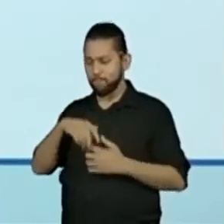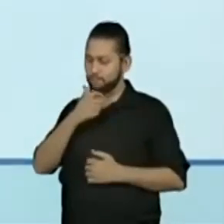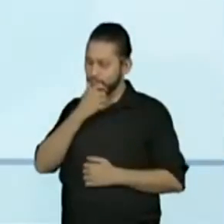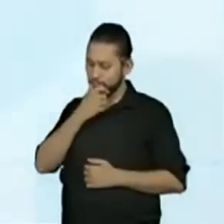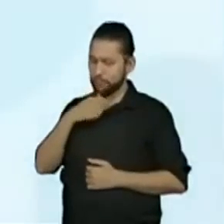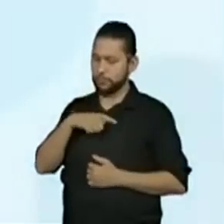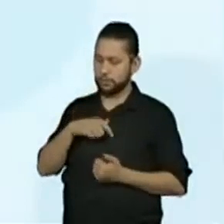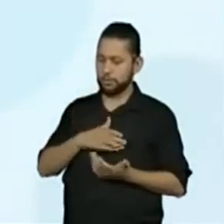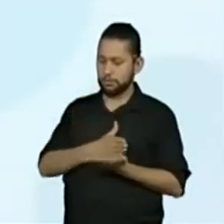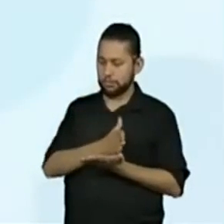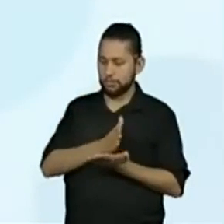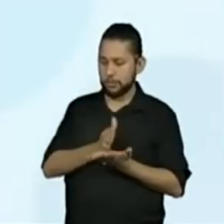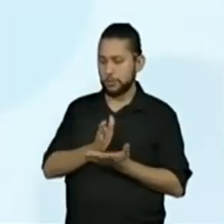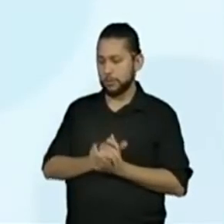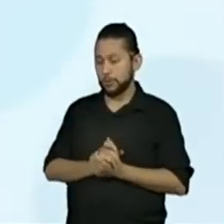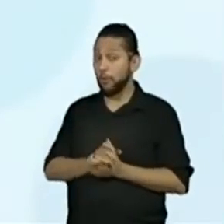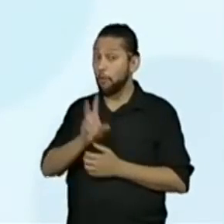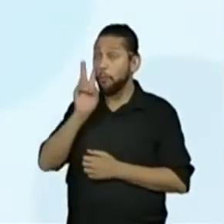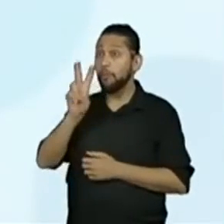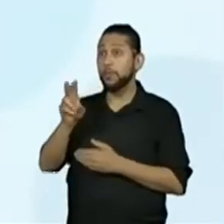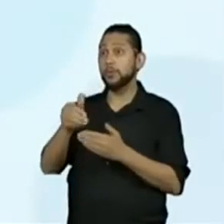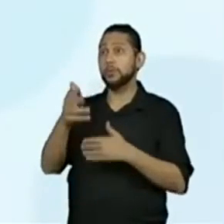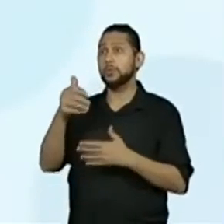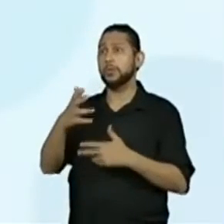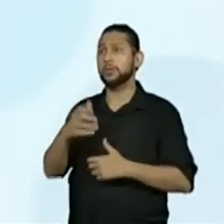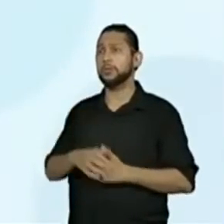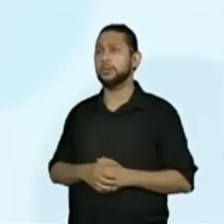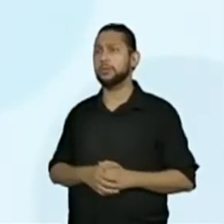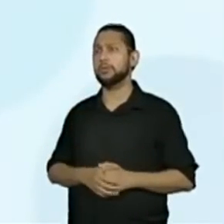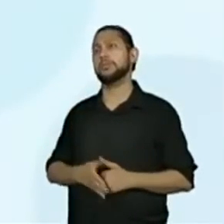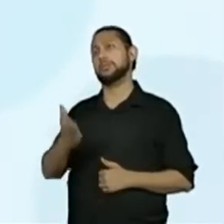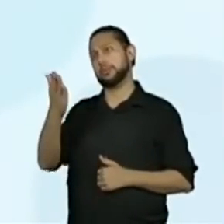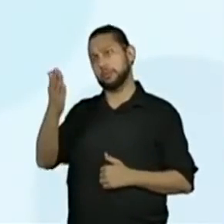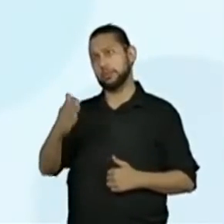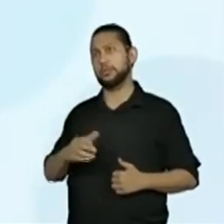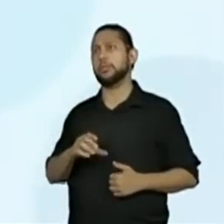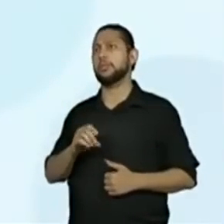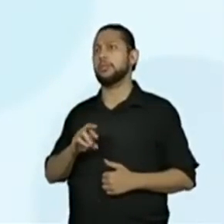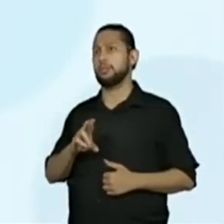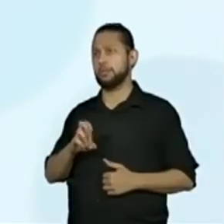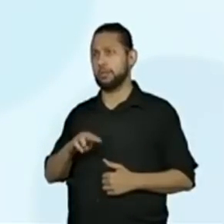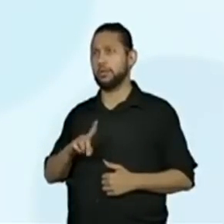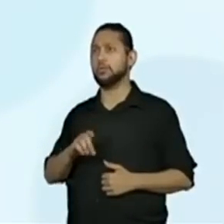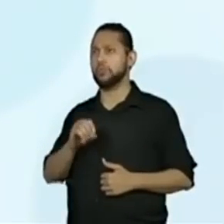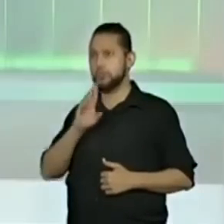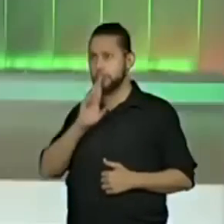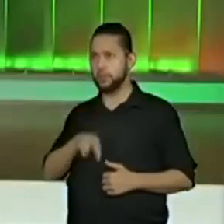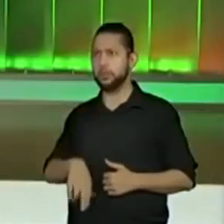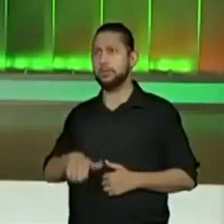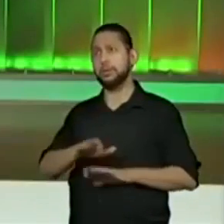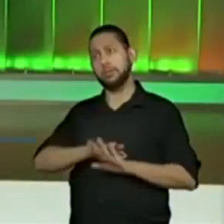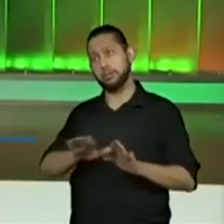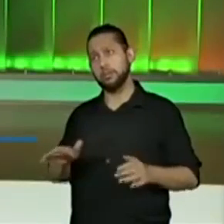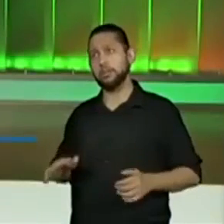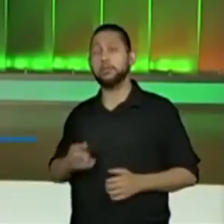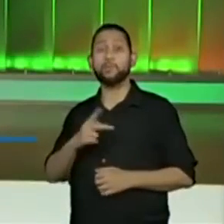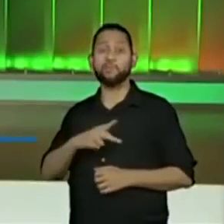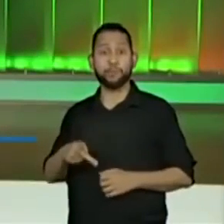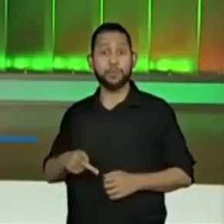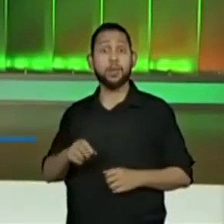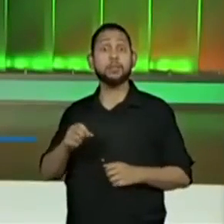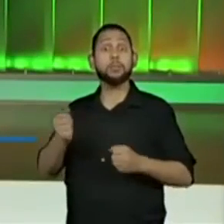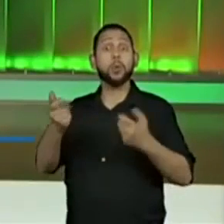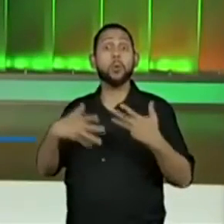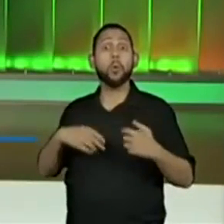e multiplicando a o Lorenzo trouxe o resultado a pro Janaína